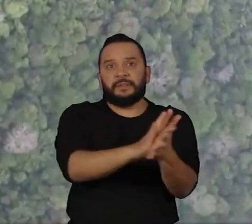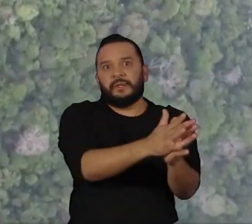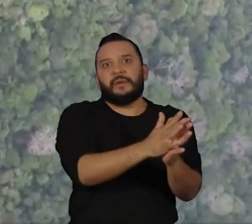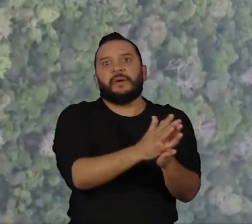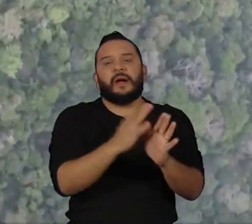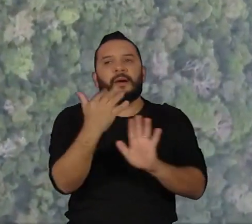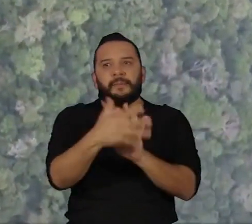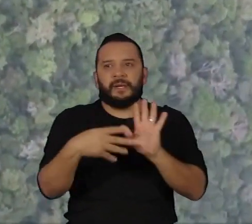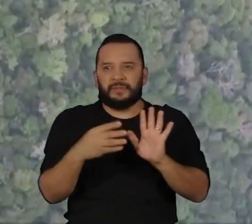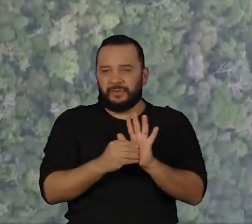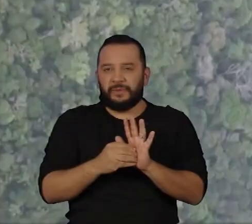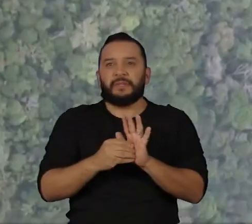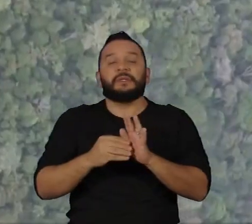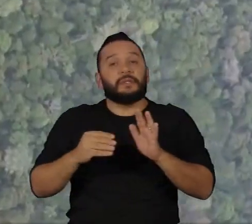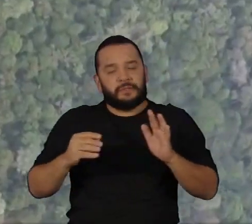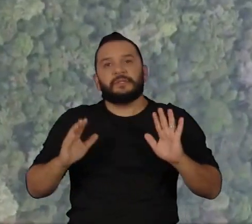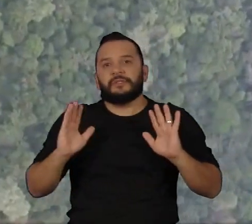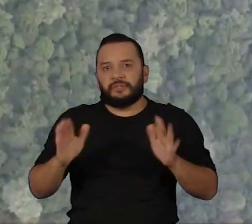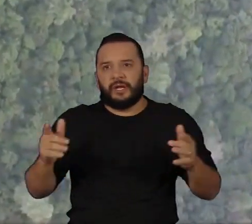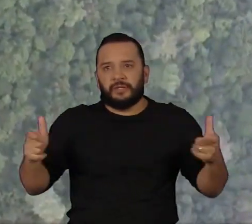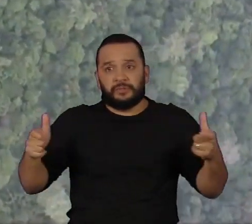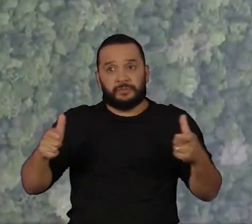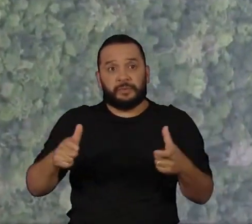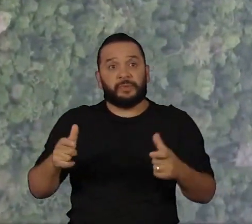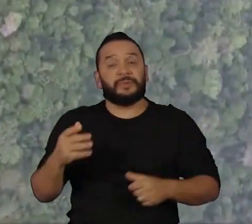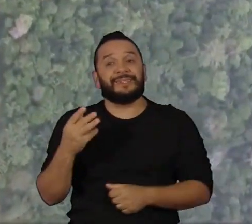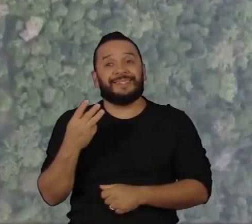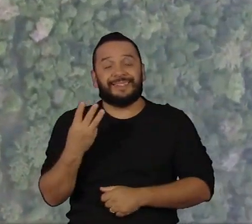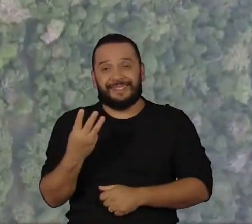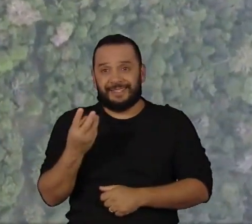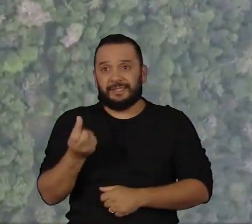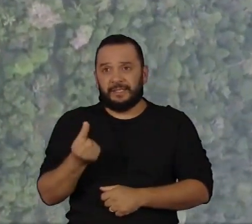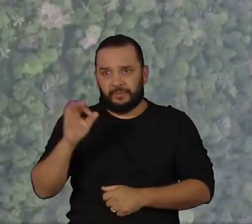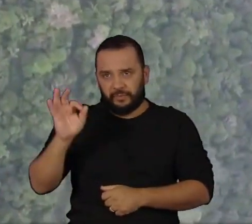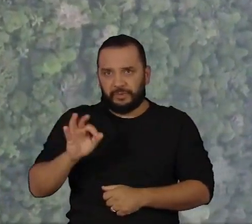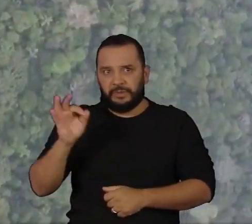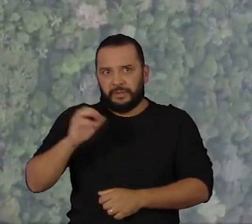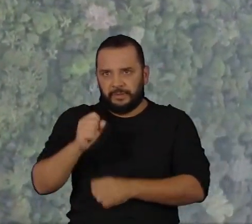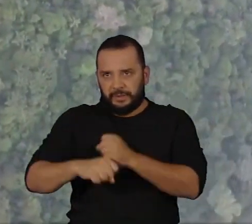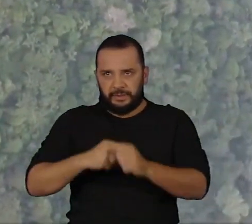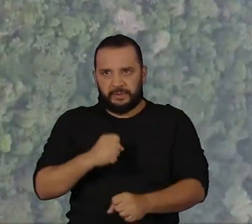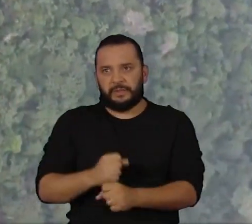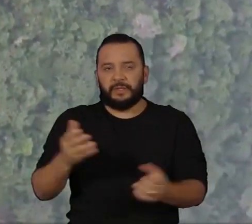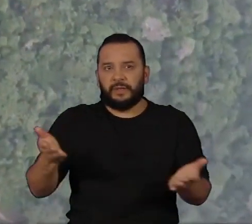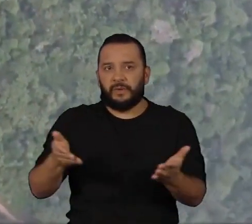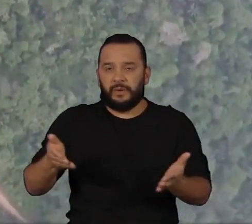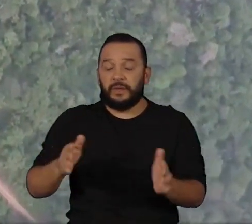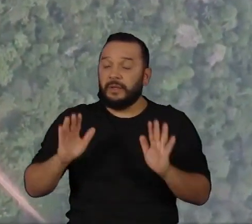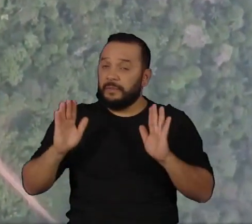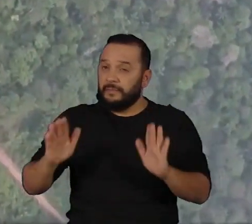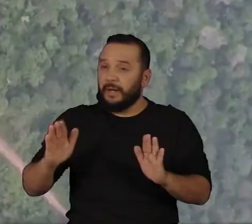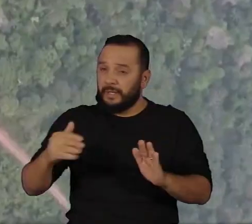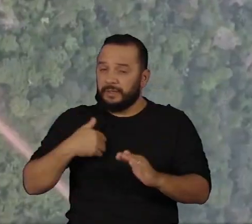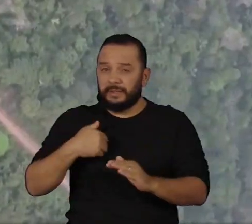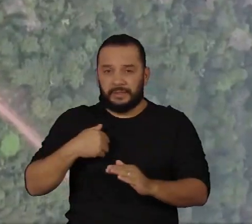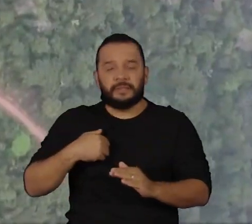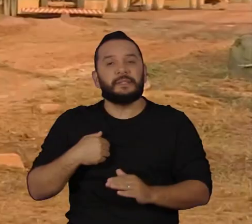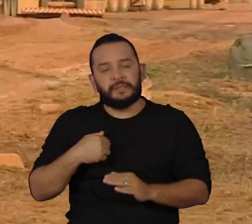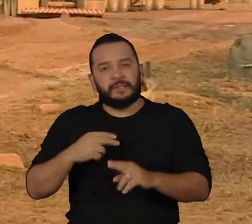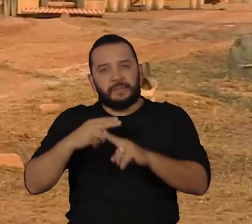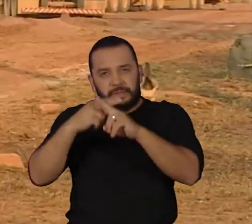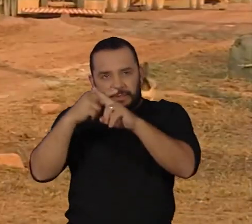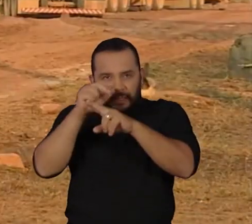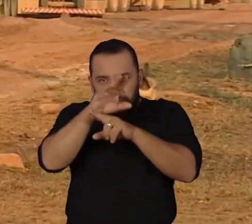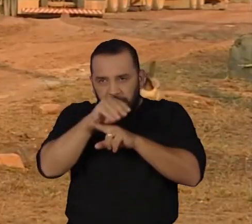ano, em comparação ao mesmo período de 2022. Mas, de acordo com o Amazon, isso não foi suficiente